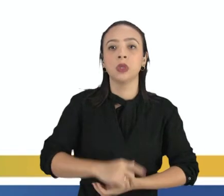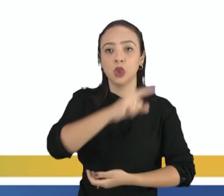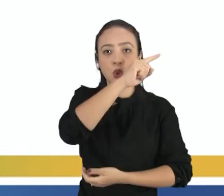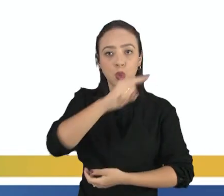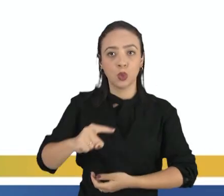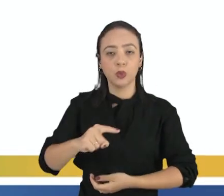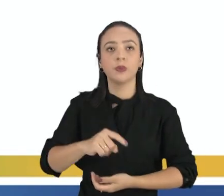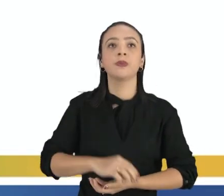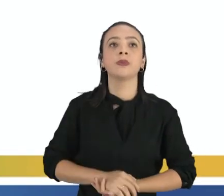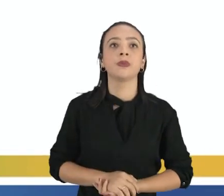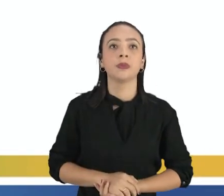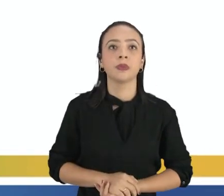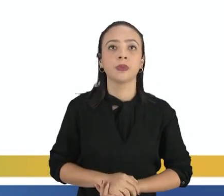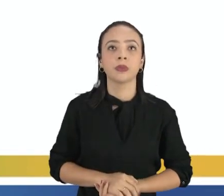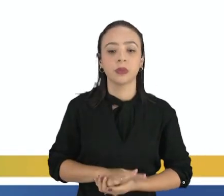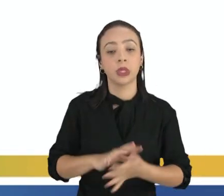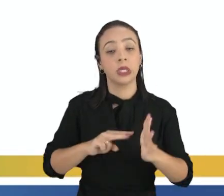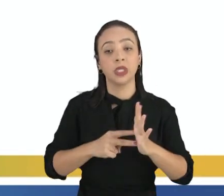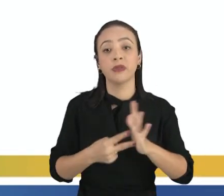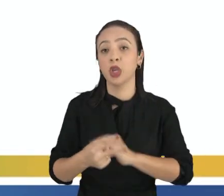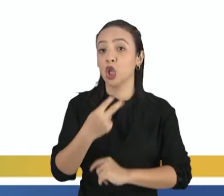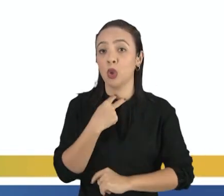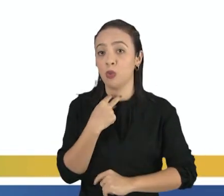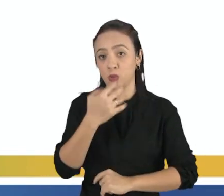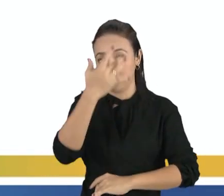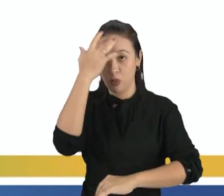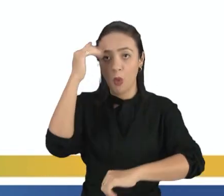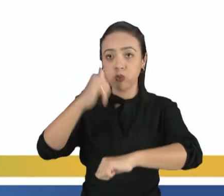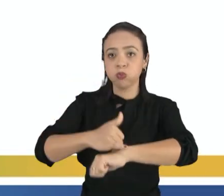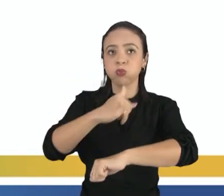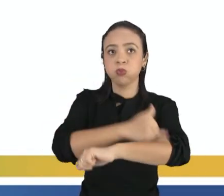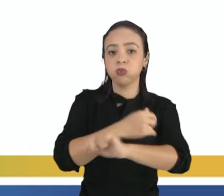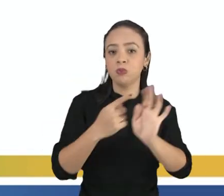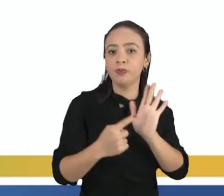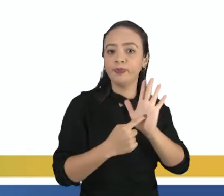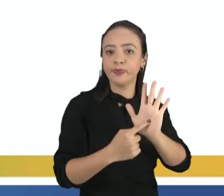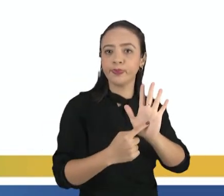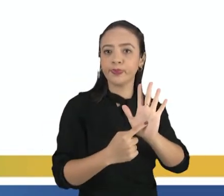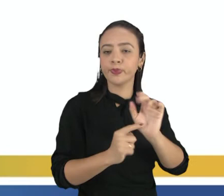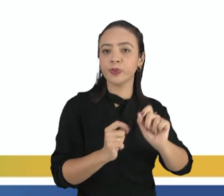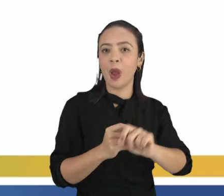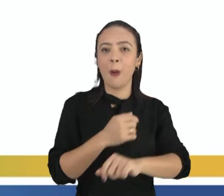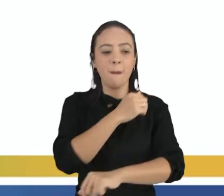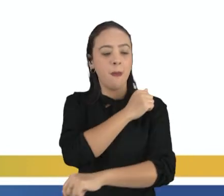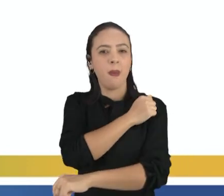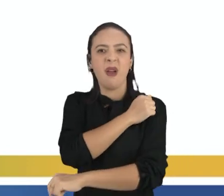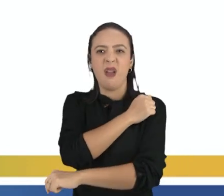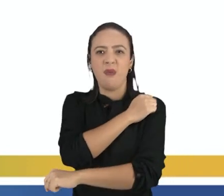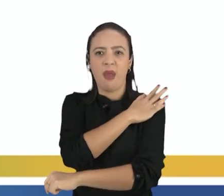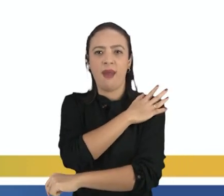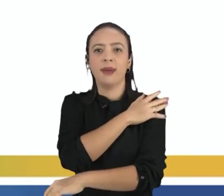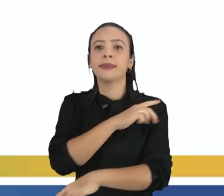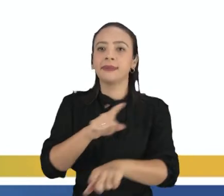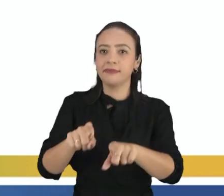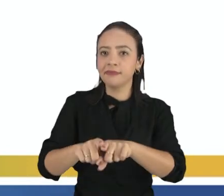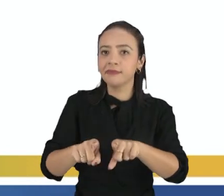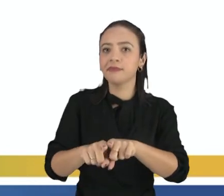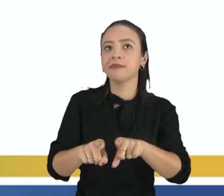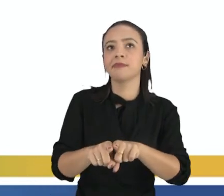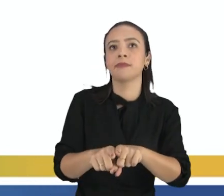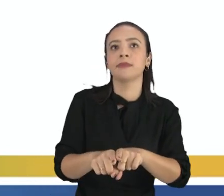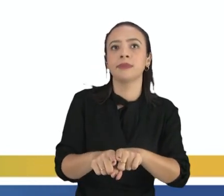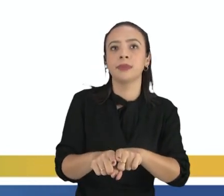no meio, indicando proibido. Revela o discurso preconceituoso e, consequentemente, um